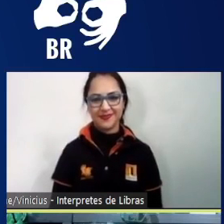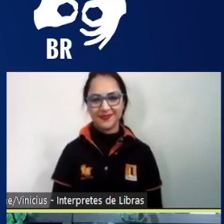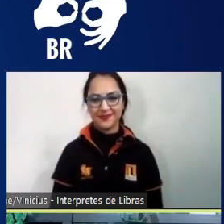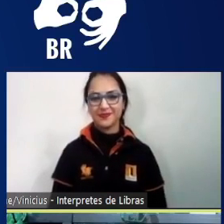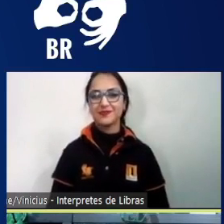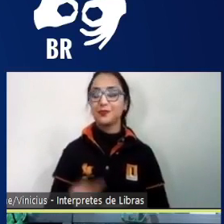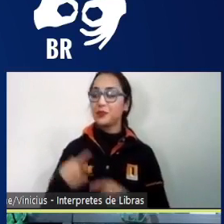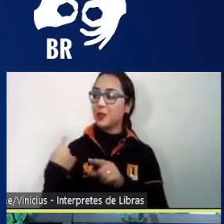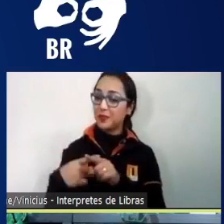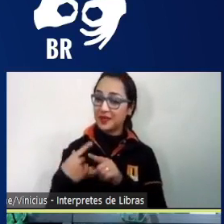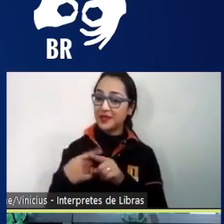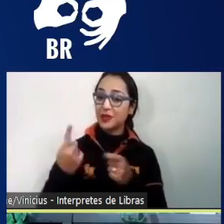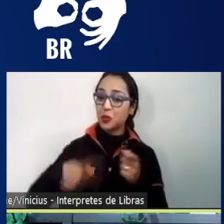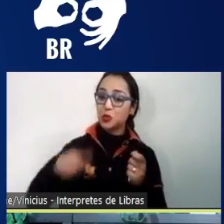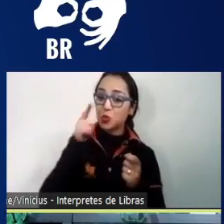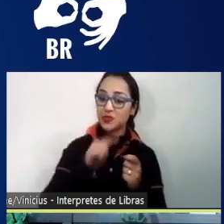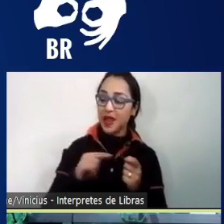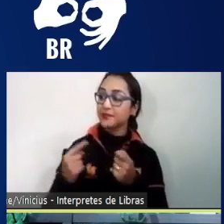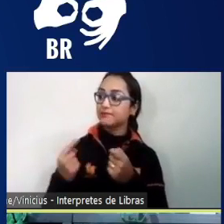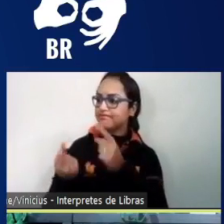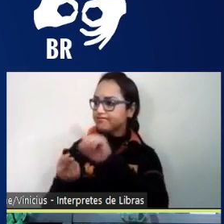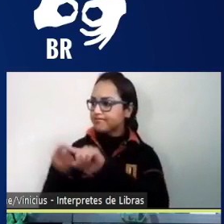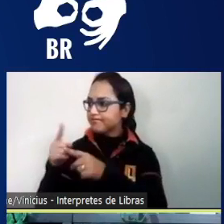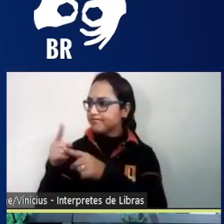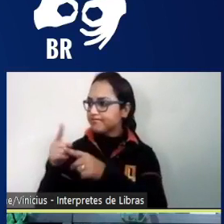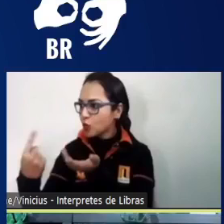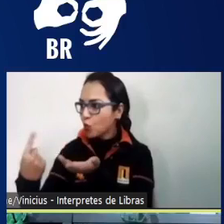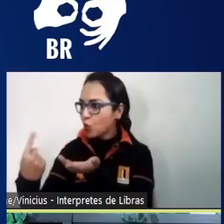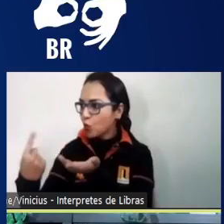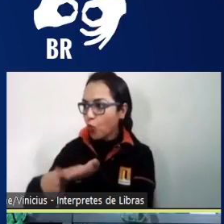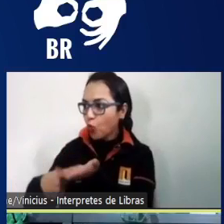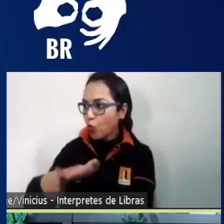discutindo, respeitando um ao outro,